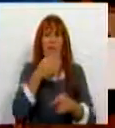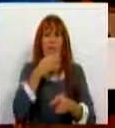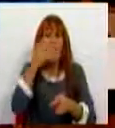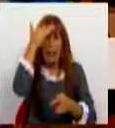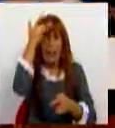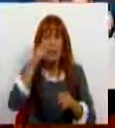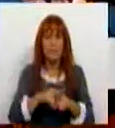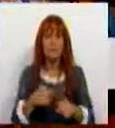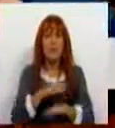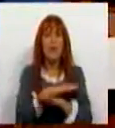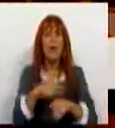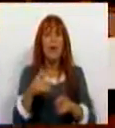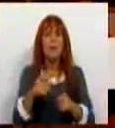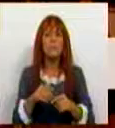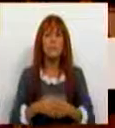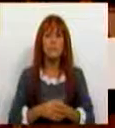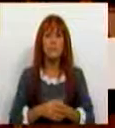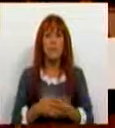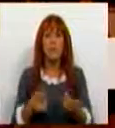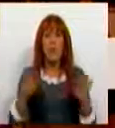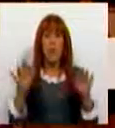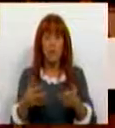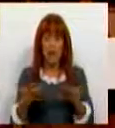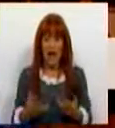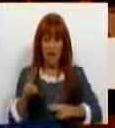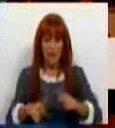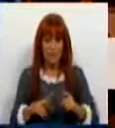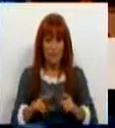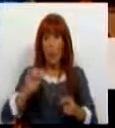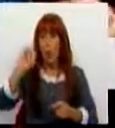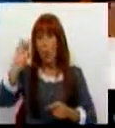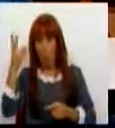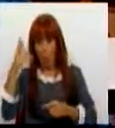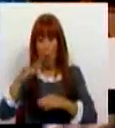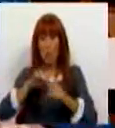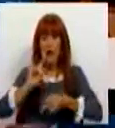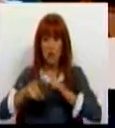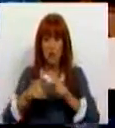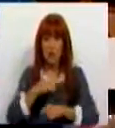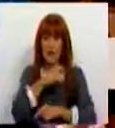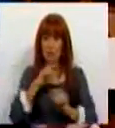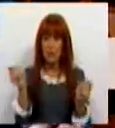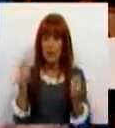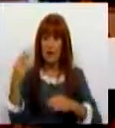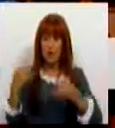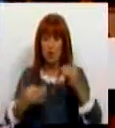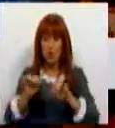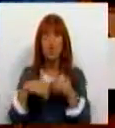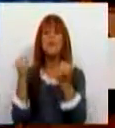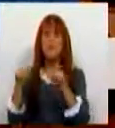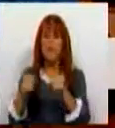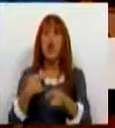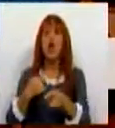SAI, entre acabar com ela e reduzir a carga fiscal, ou fazer aquilo que é promover a justiça social,